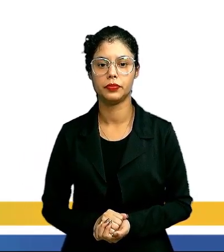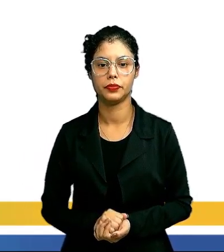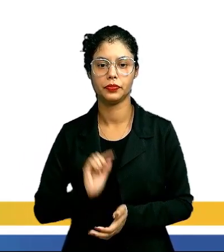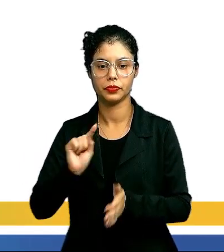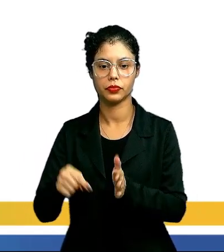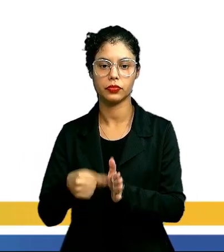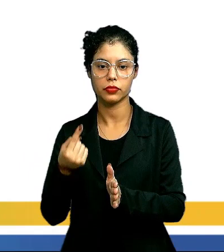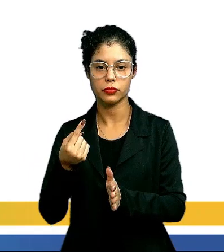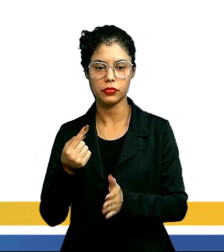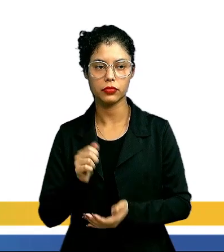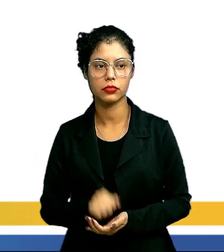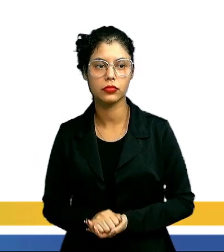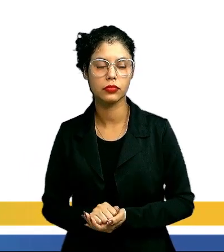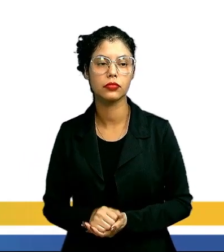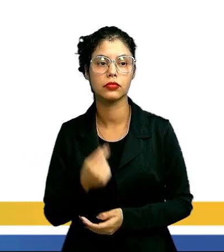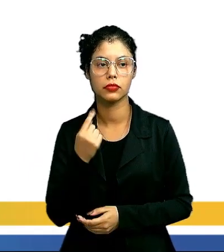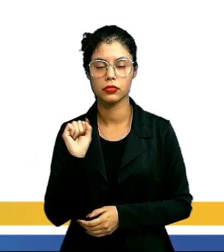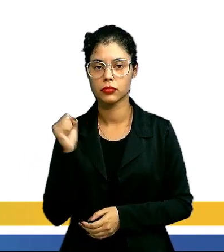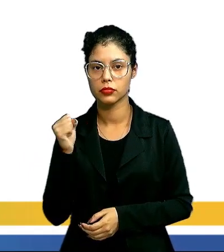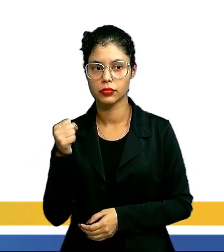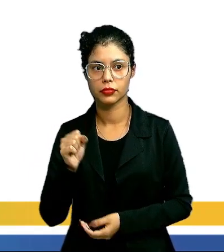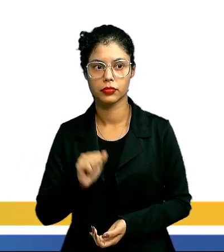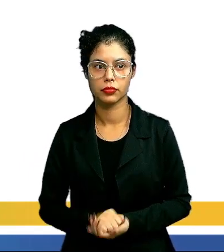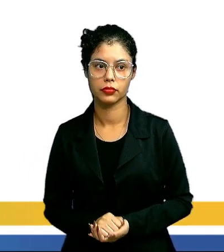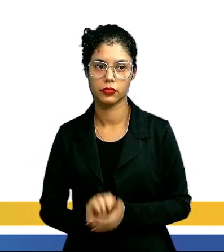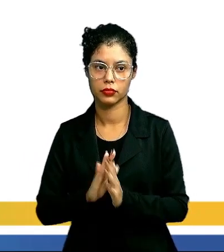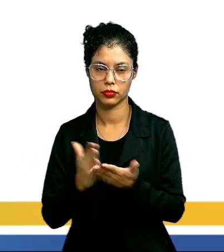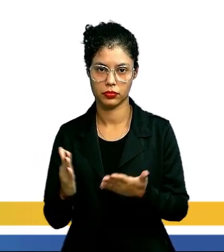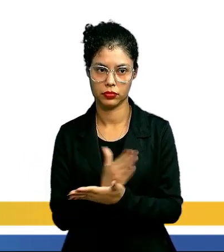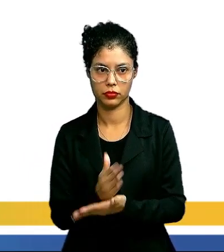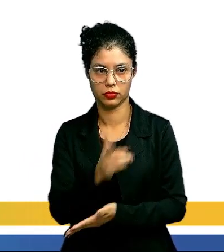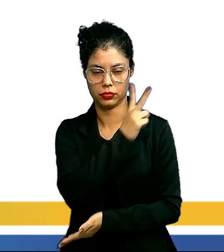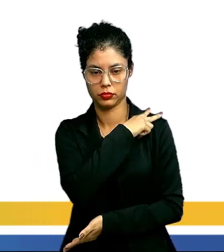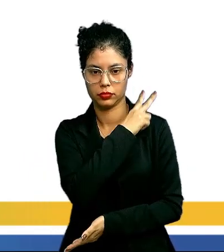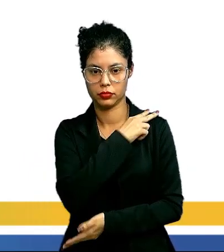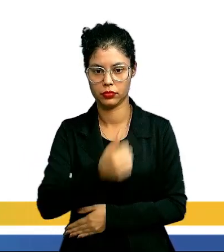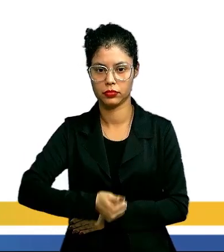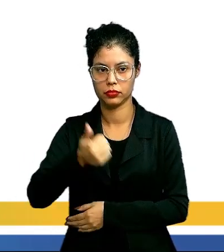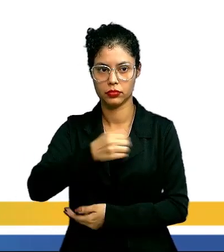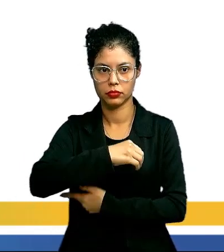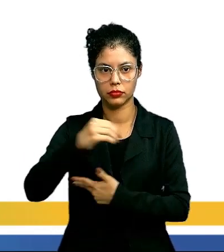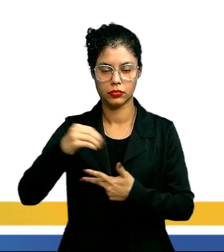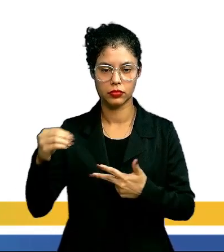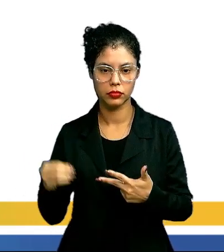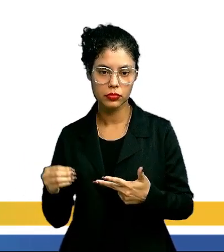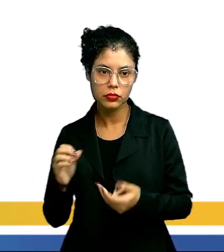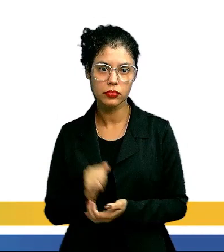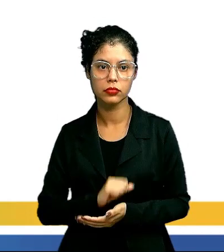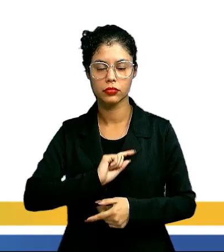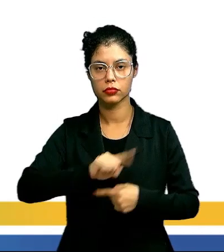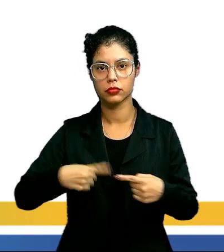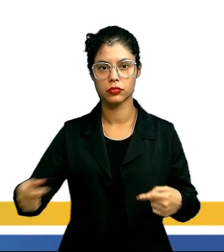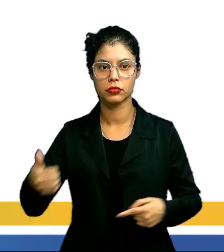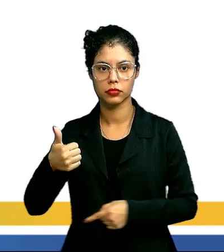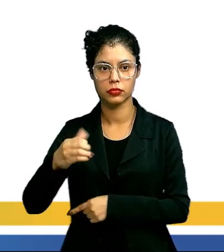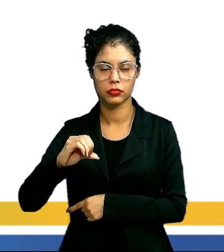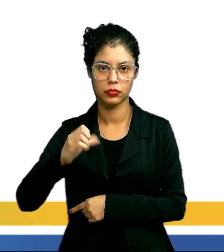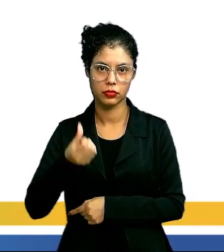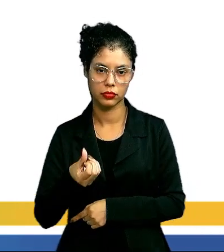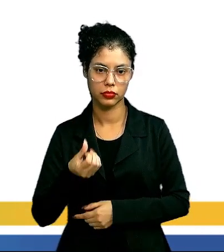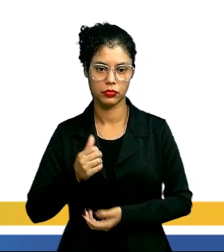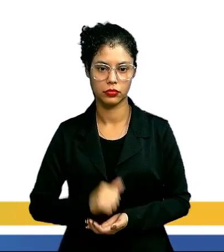primeira questão é a questão número 8 do livro do segundo ano a proveniente está na página 106